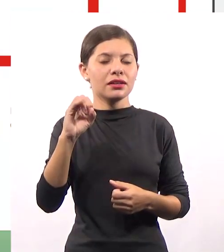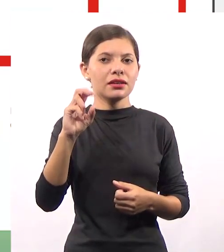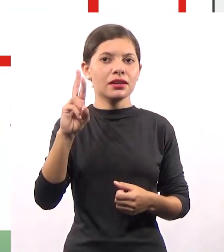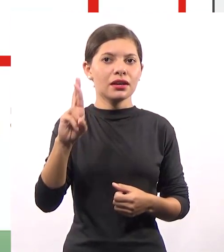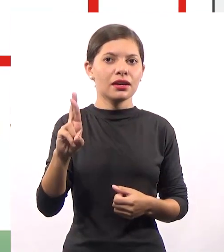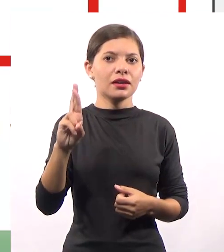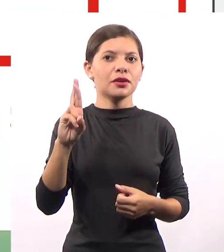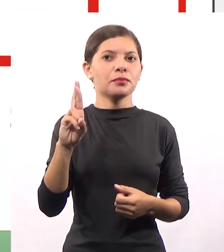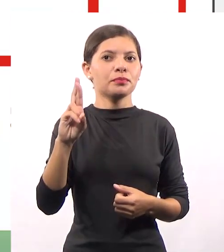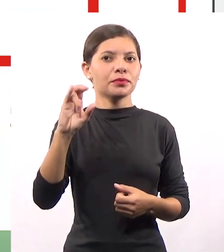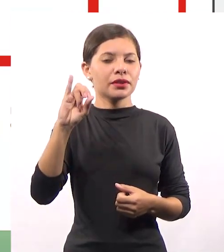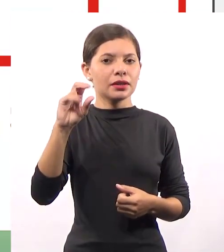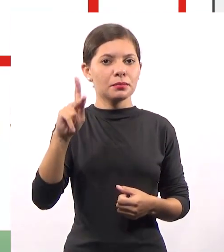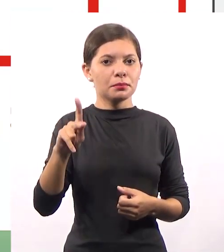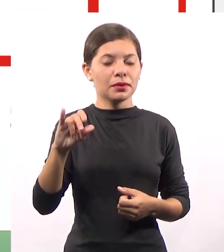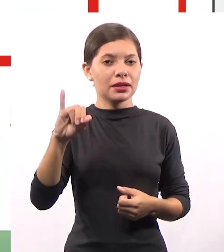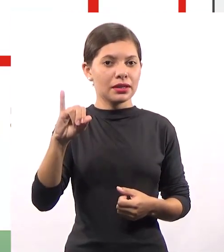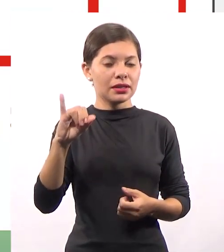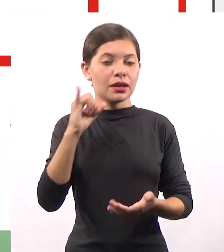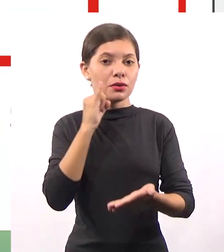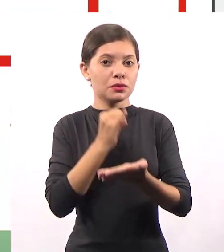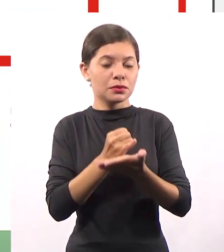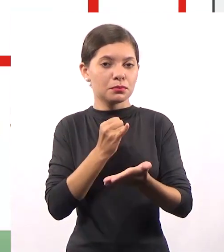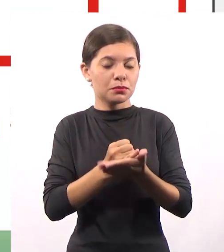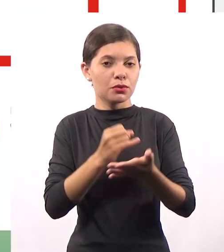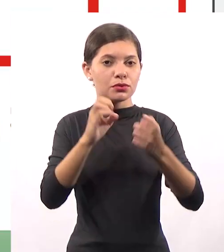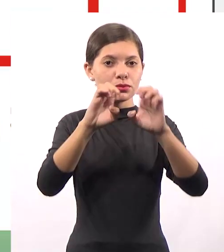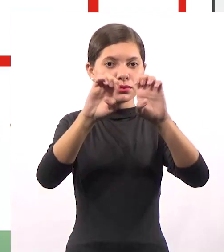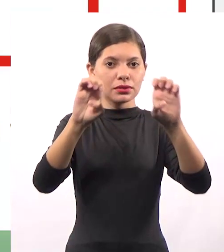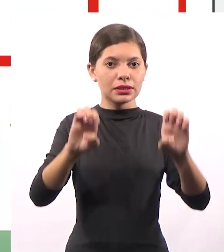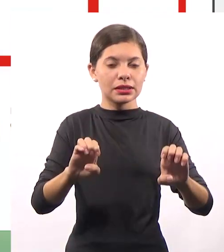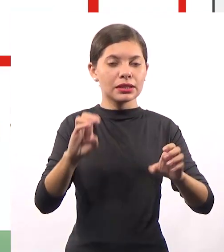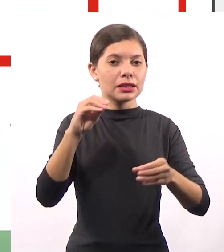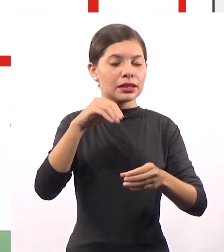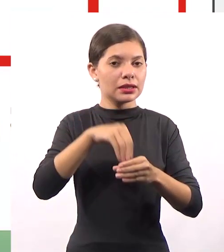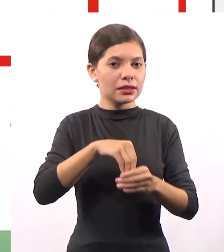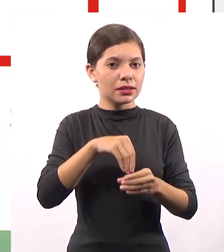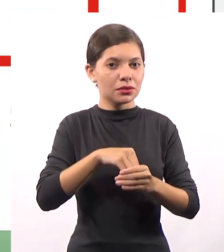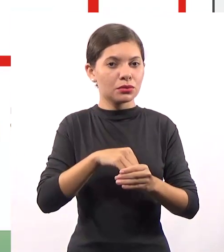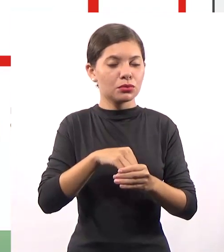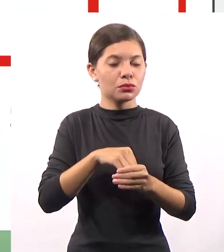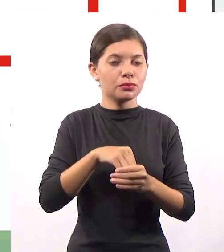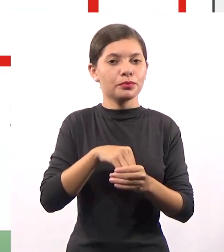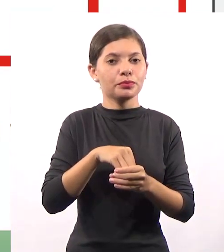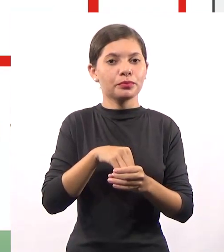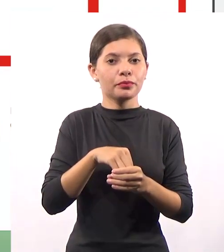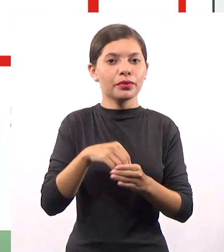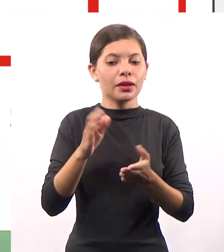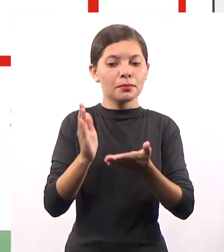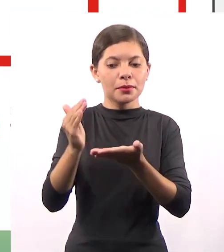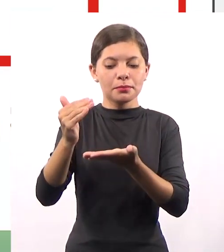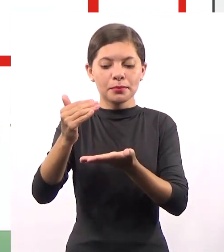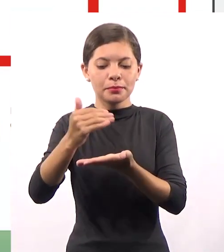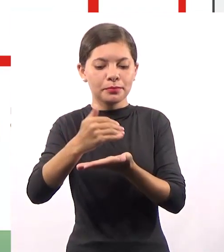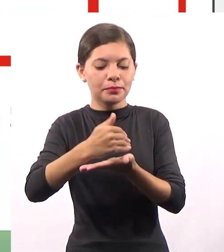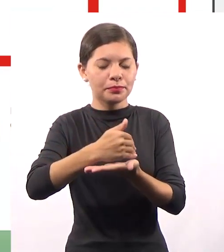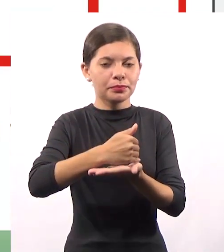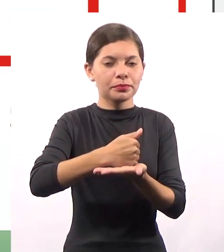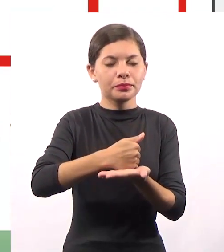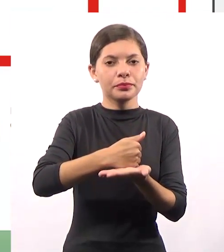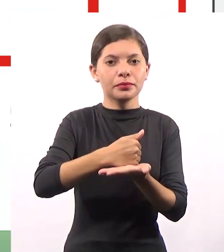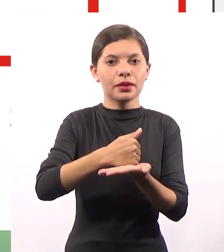ITR. Esses impostos, eles compõem a estrutura, uma das estruturas para